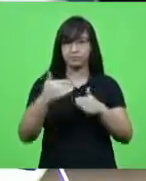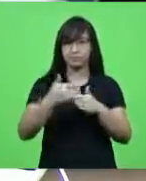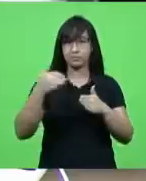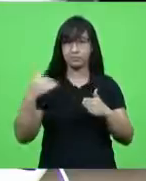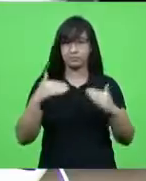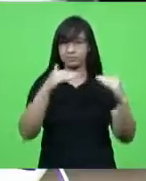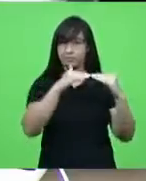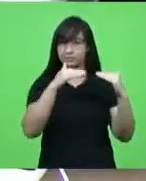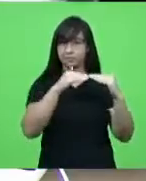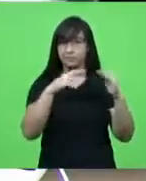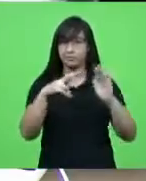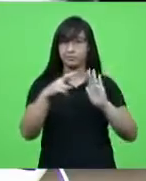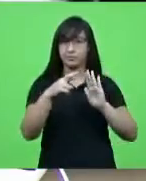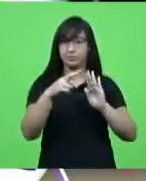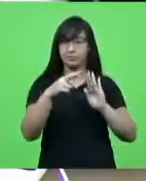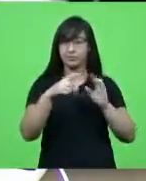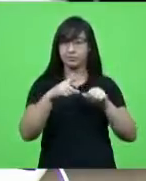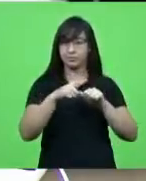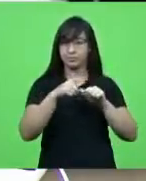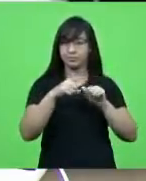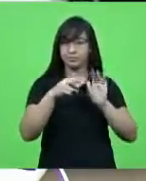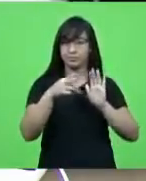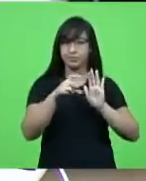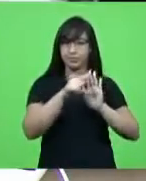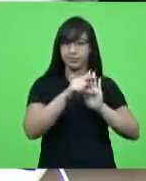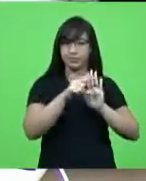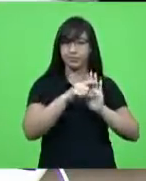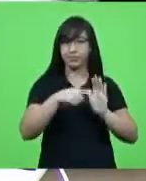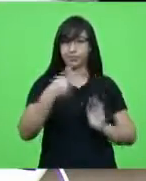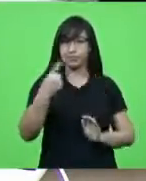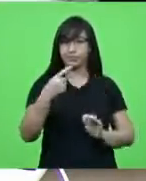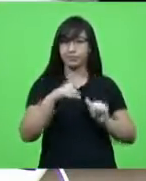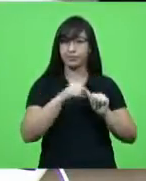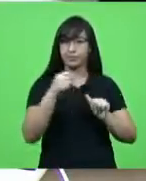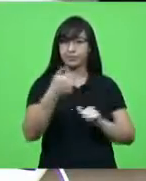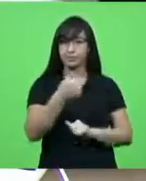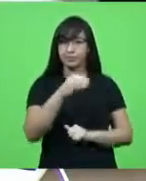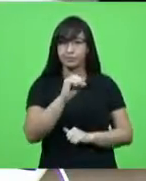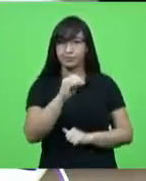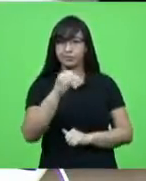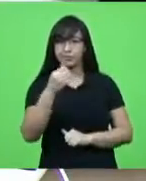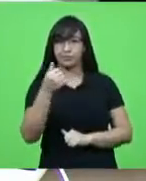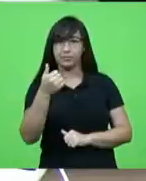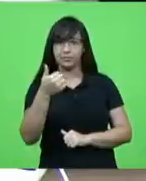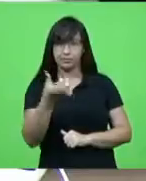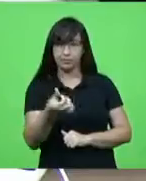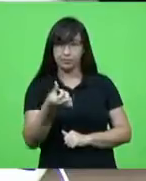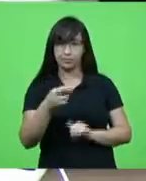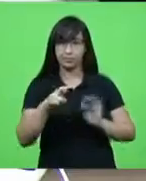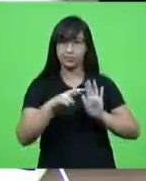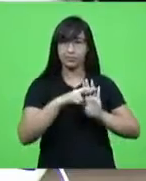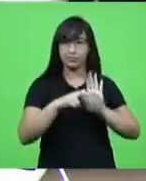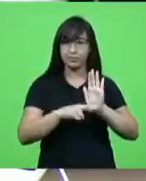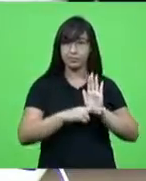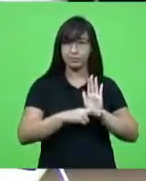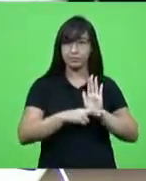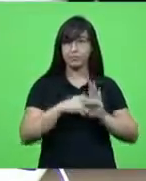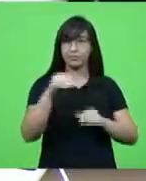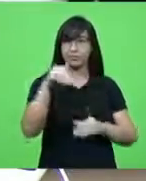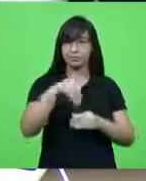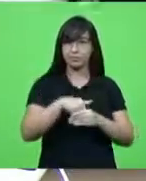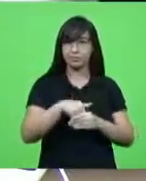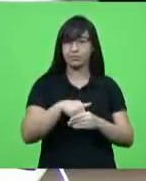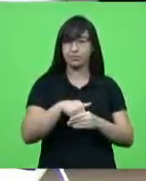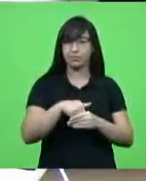em consonância com o parágrafo 1º do artigo 106 do Regimento Interno, o senhor presidente deu-a